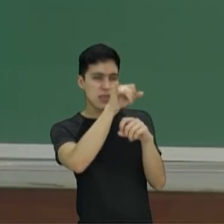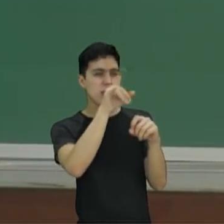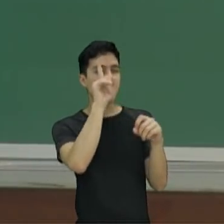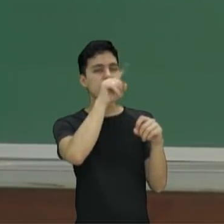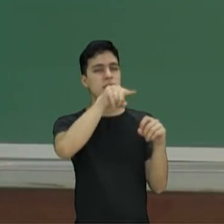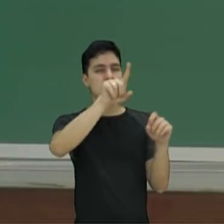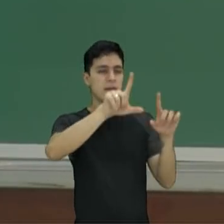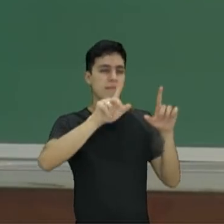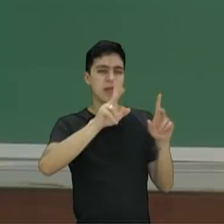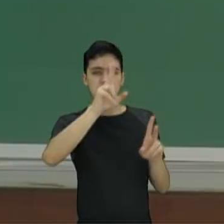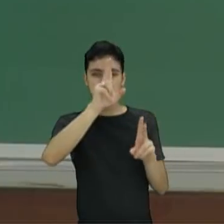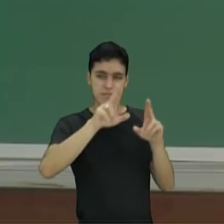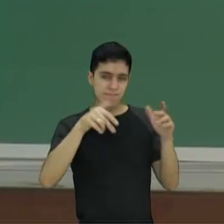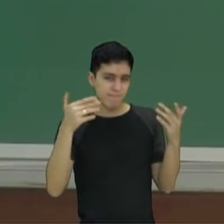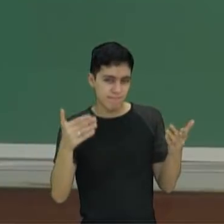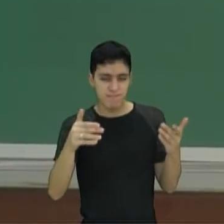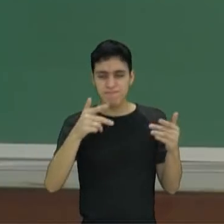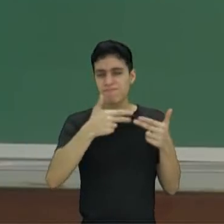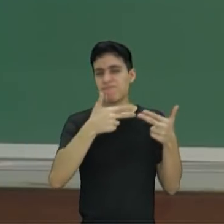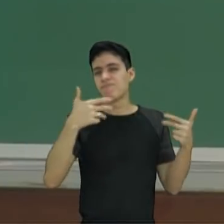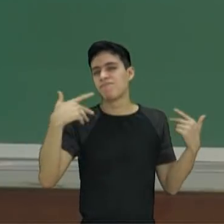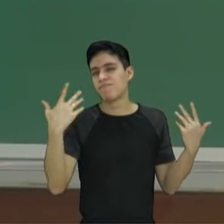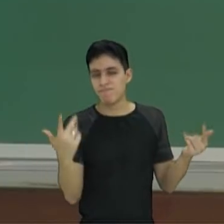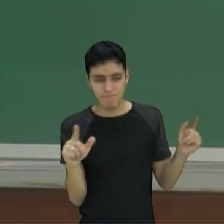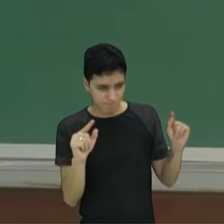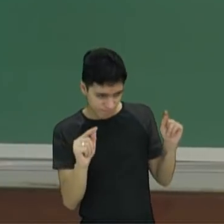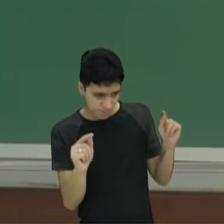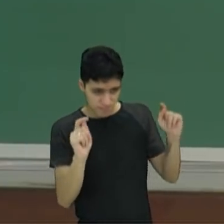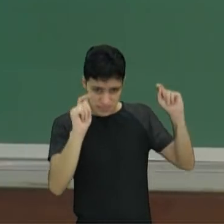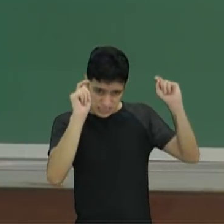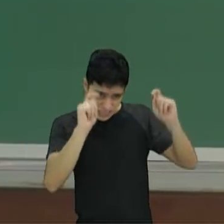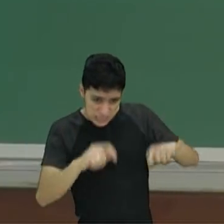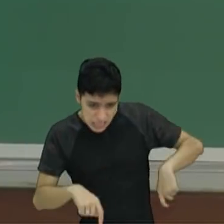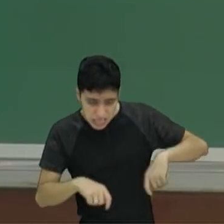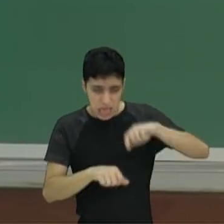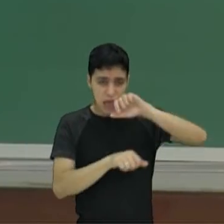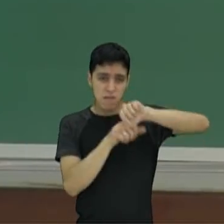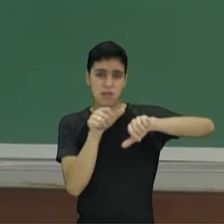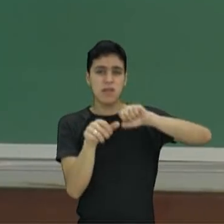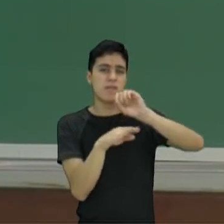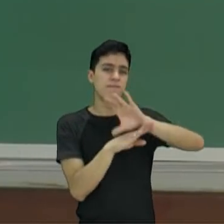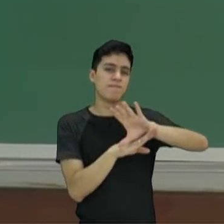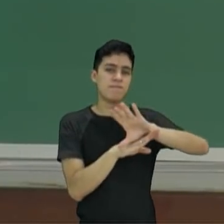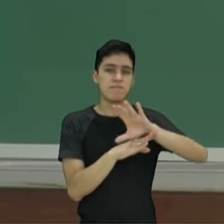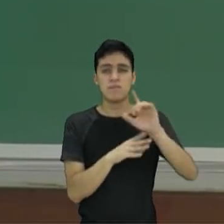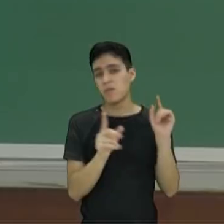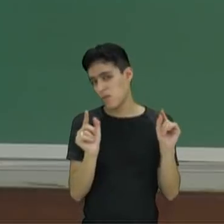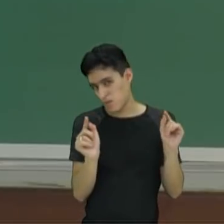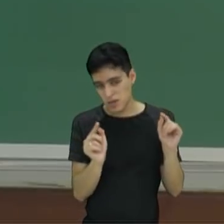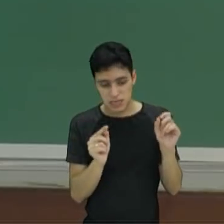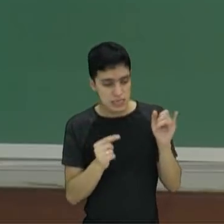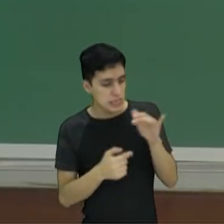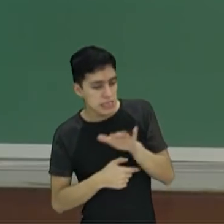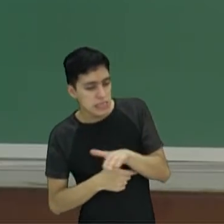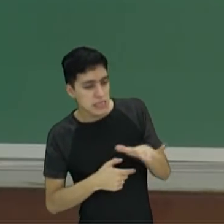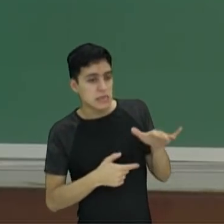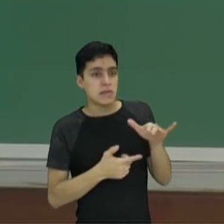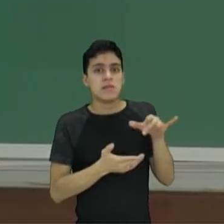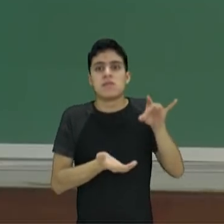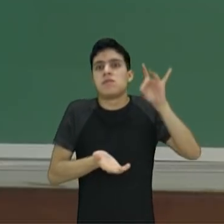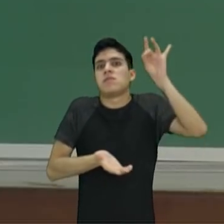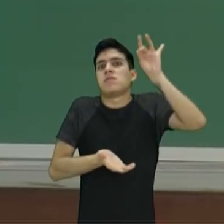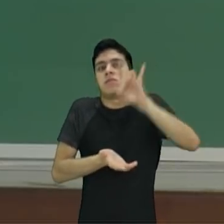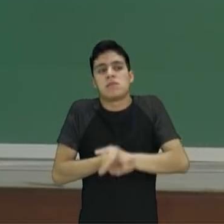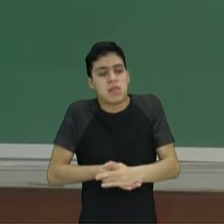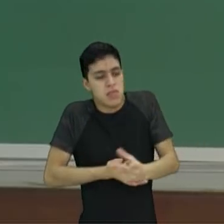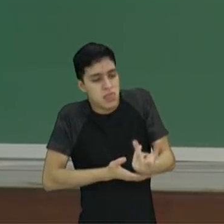imagem, algum corte, algum efeito que possibilitasse uma alteração no vídeo, e não que a criança foi alvo